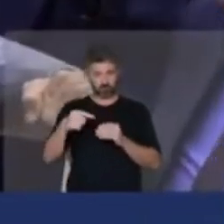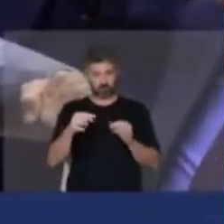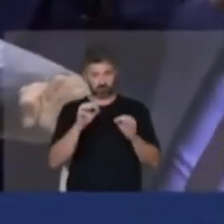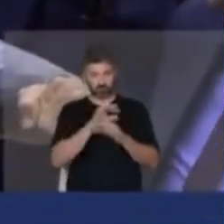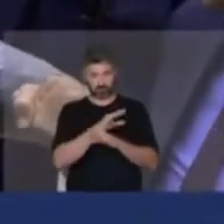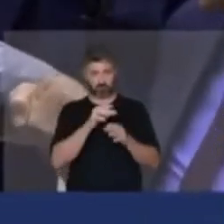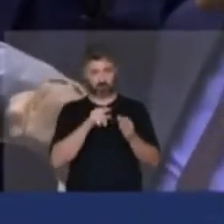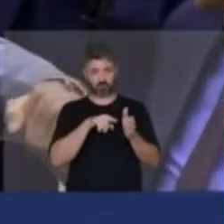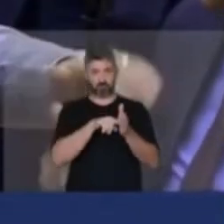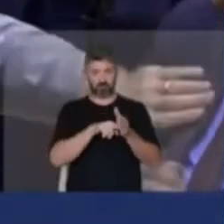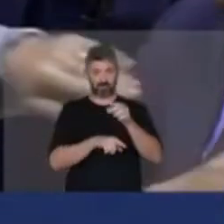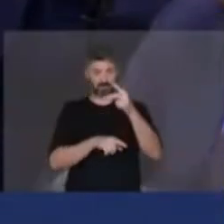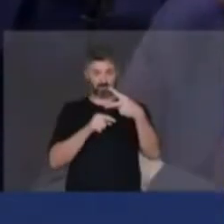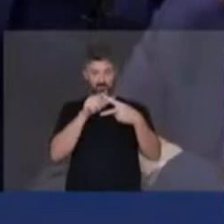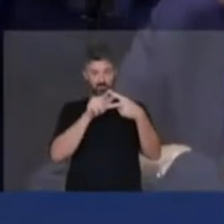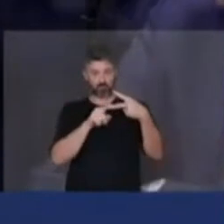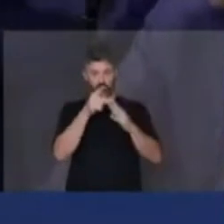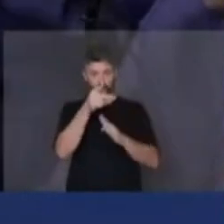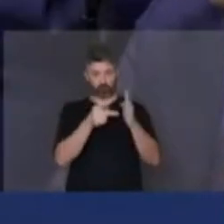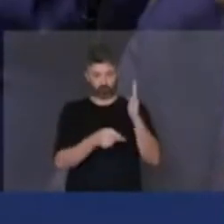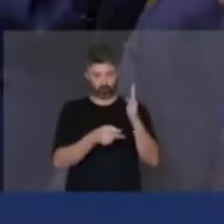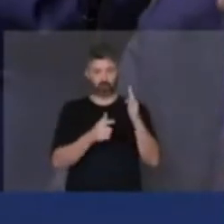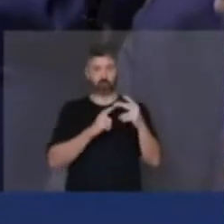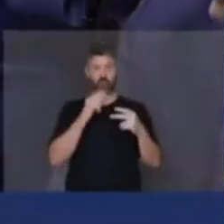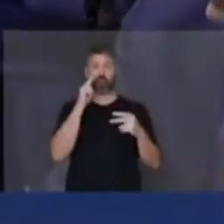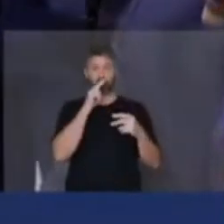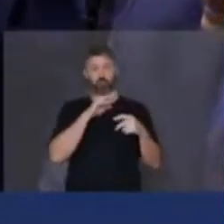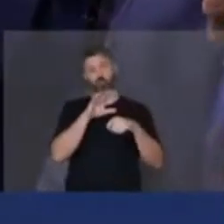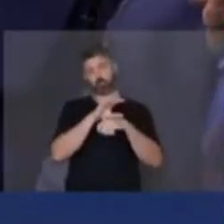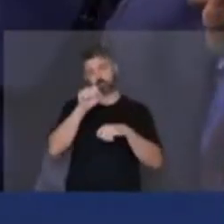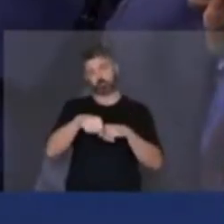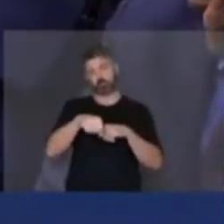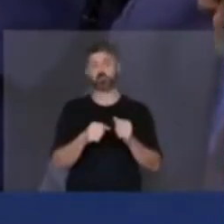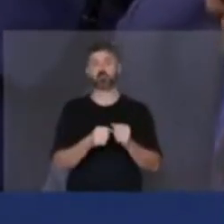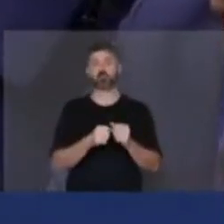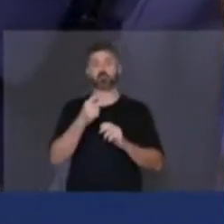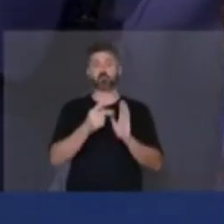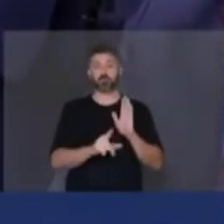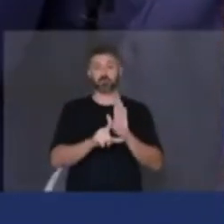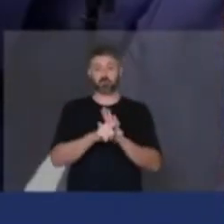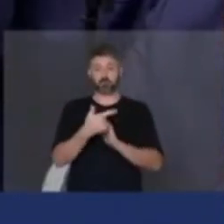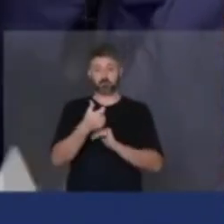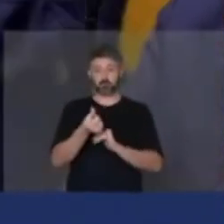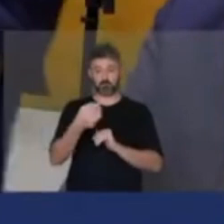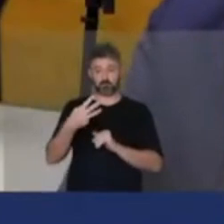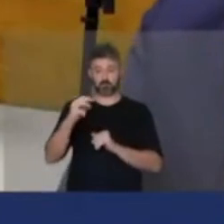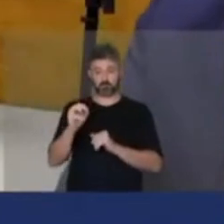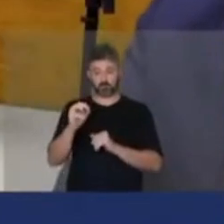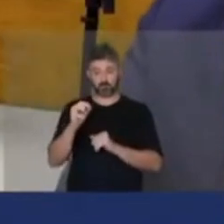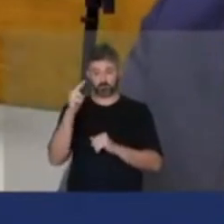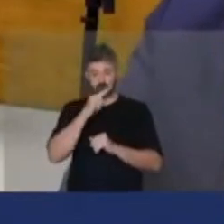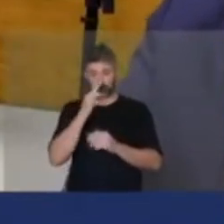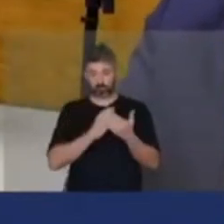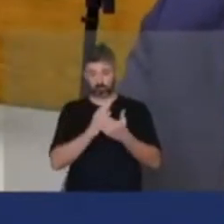é engraçado que as mesmas forças que chamam essa pele de pele segura são aquelas que batem palma pra prisão do a Sandy aí fica muito contraditório